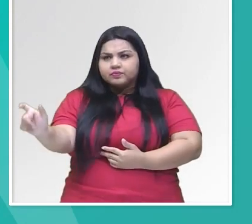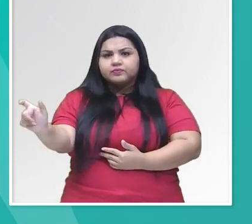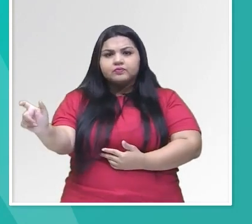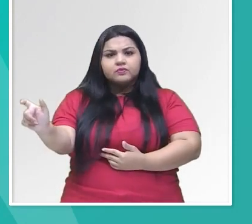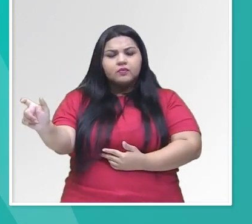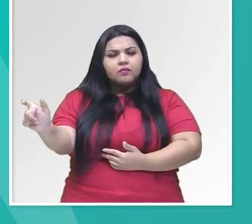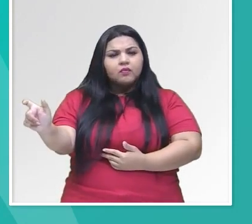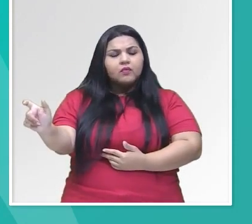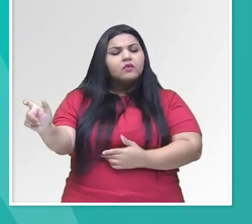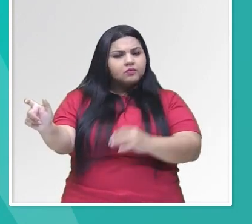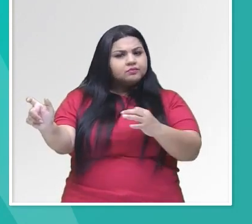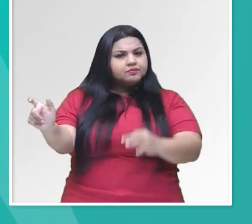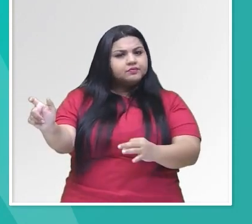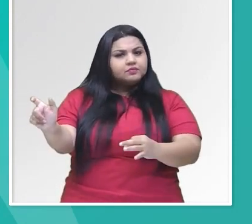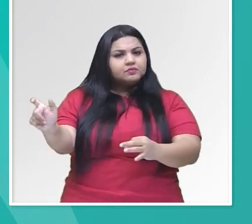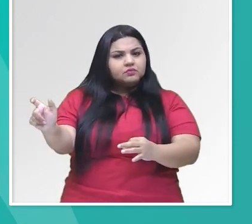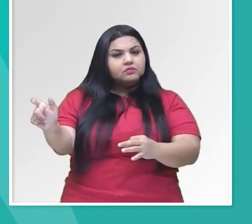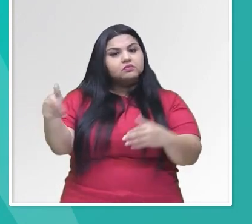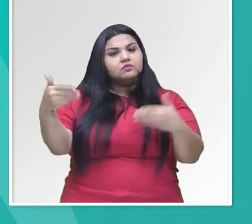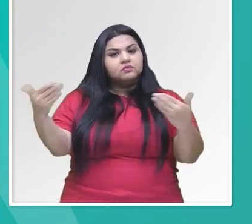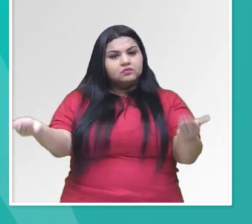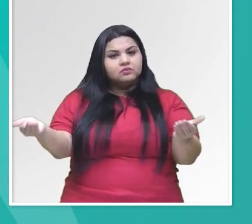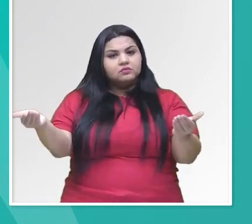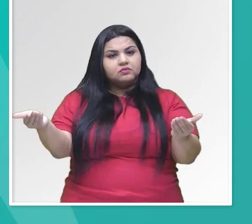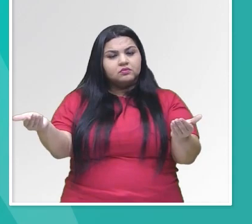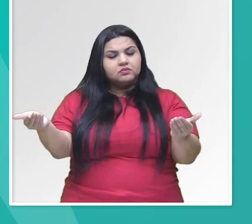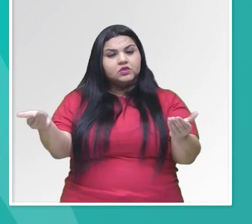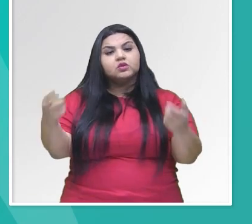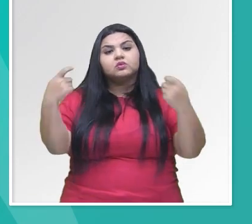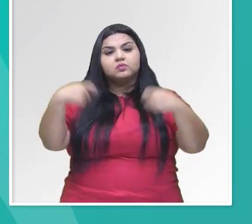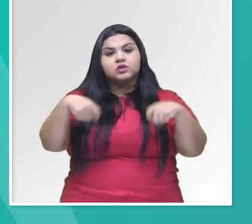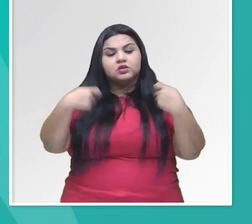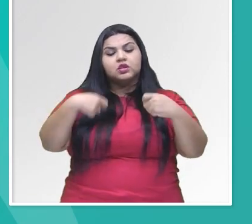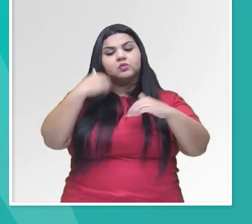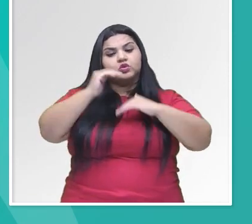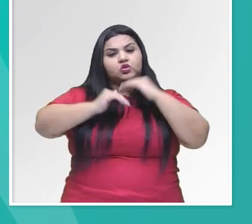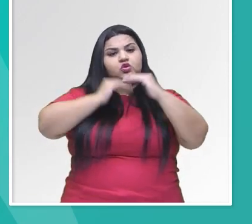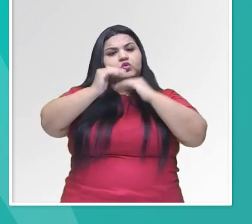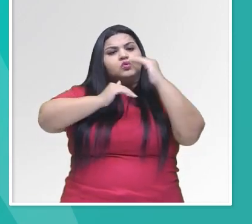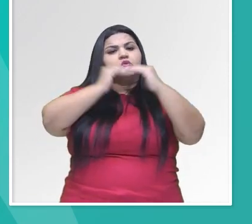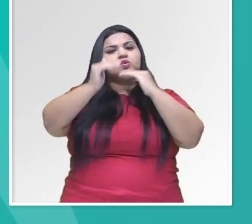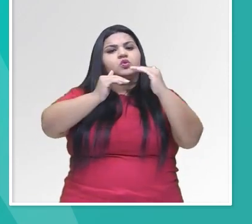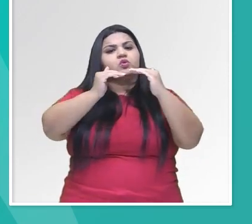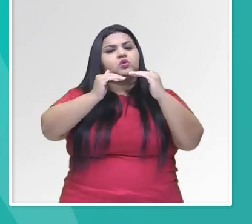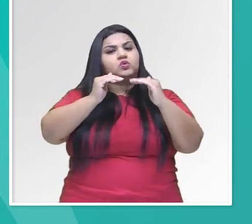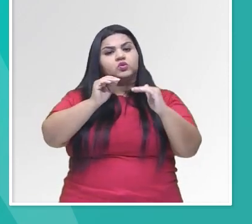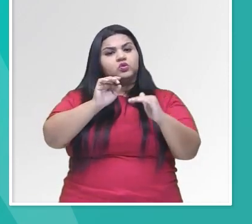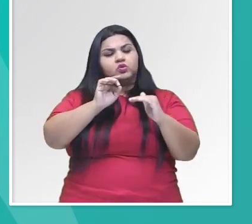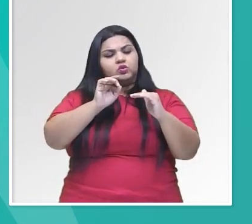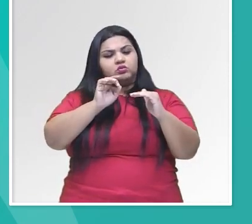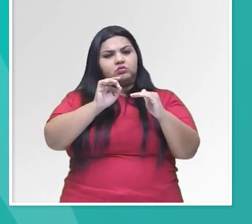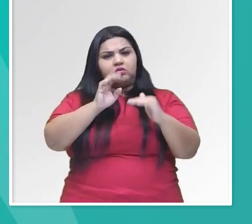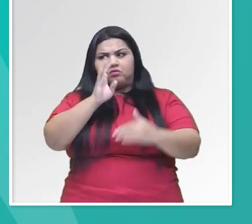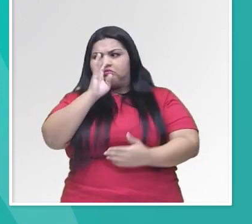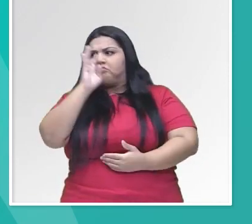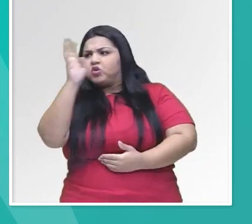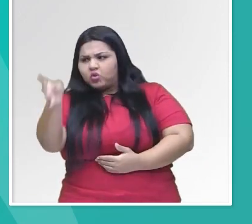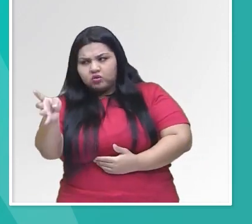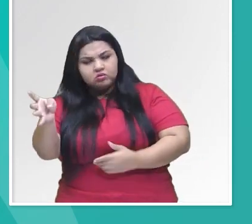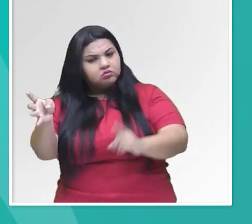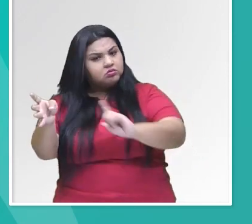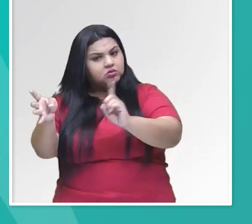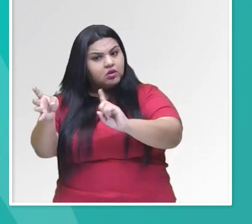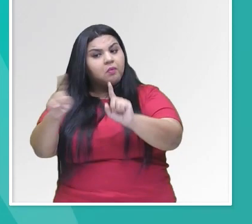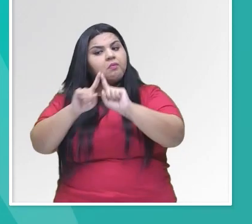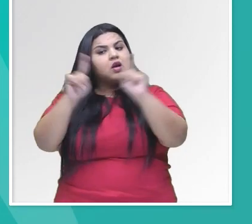outro, certo? Então, pessoal, devemos desenvolver não o julgamento, mas